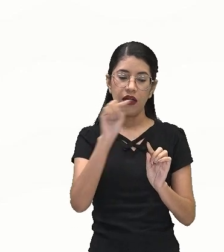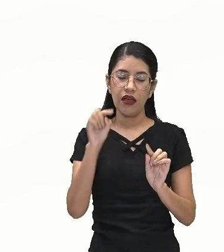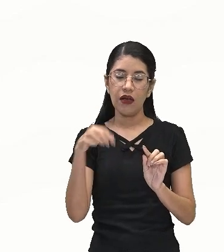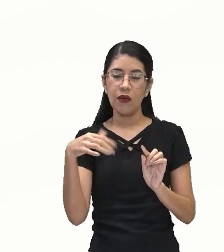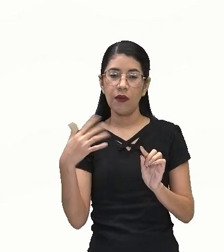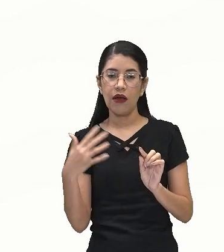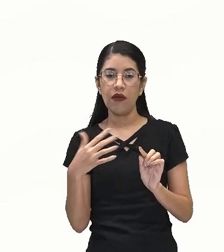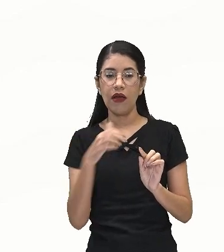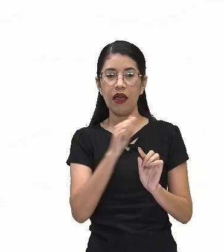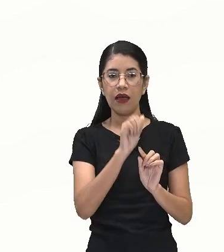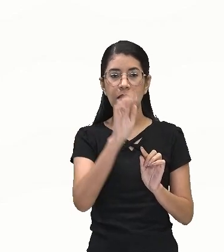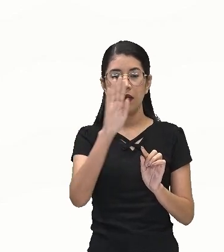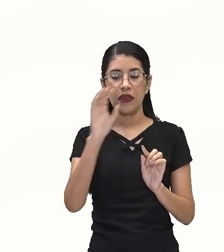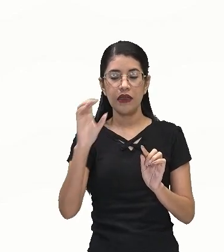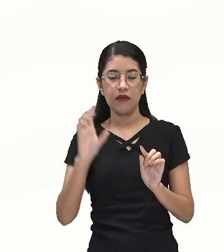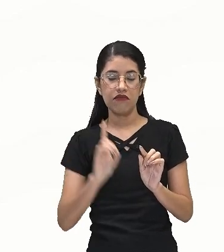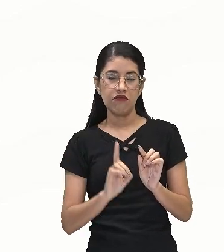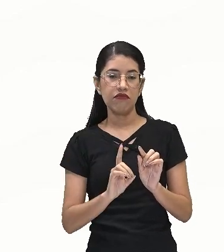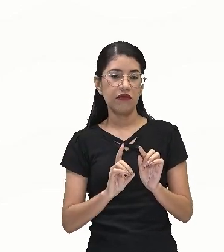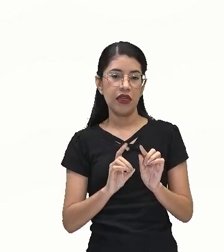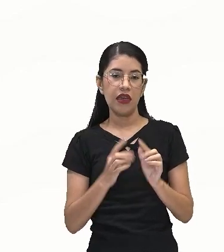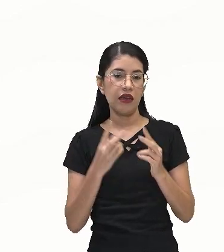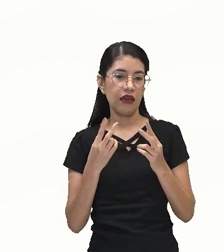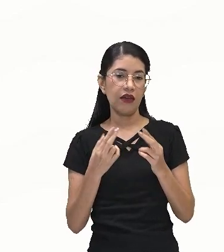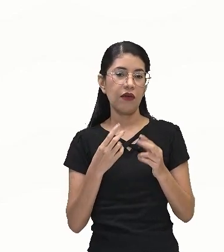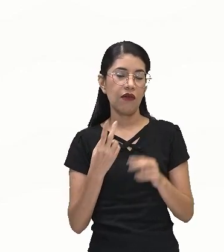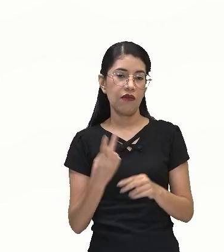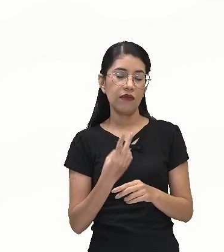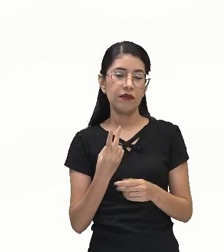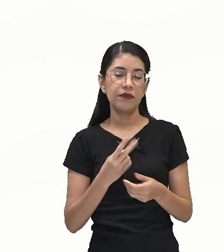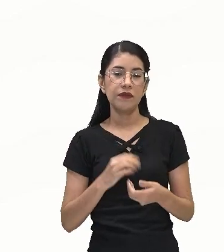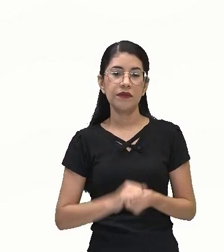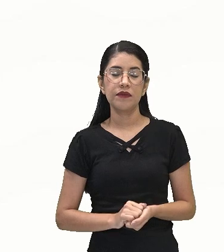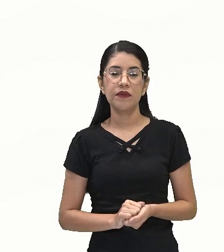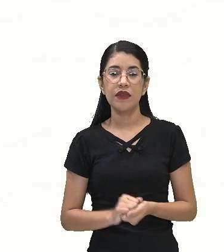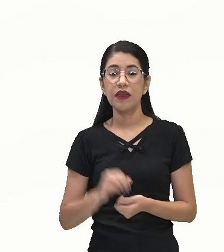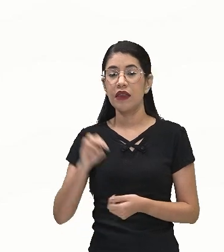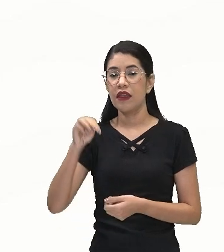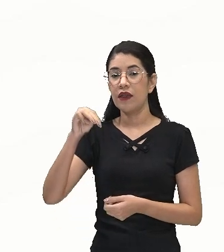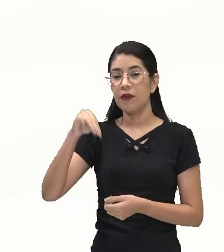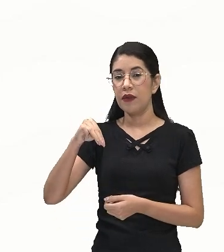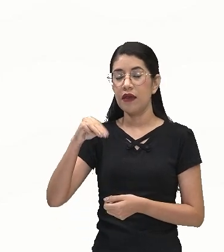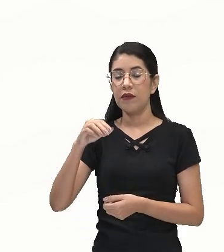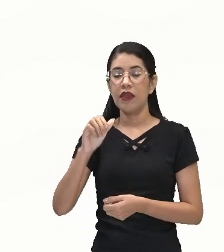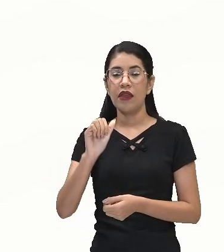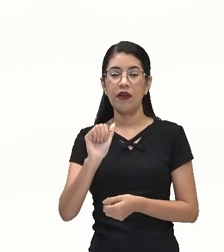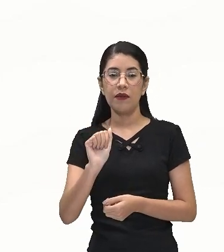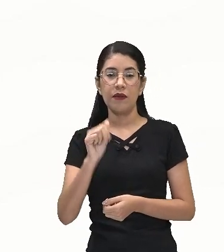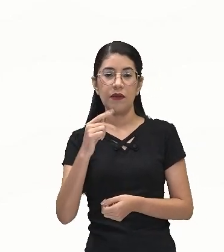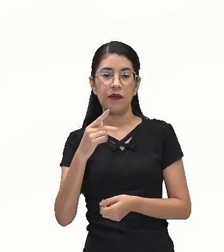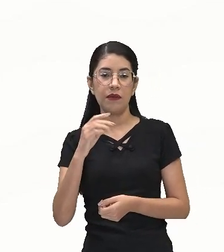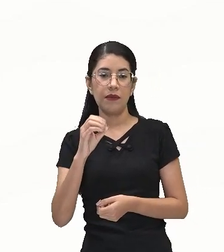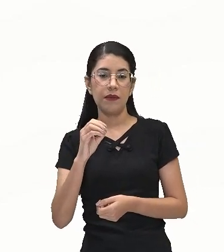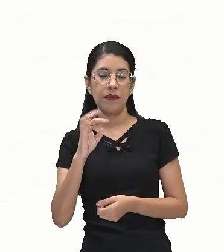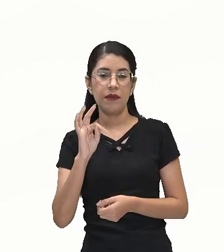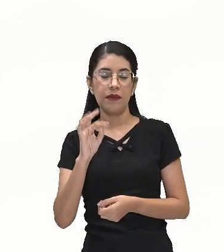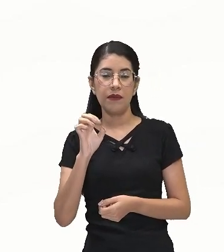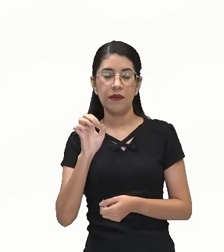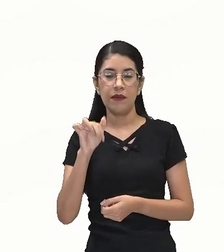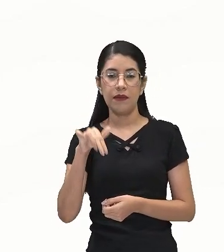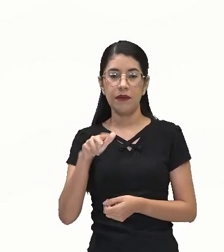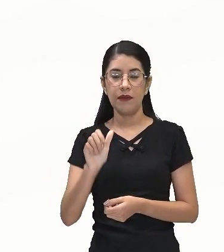todos os lados possuem, né, a mesma medida. Temos aí o M, que é o nosso apótema. Então, se